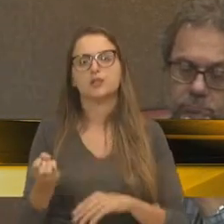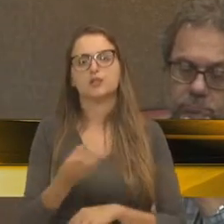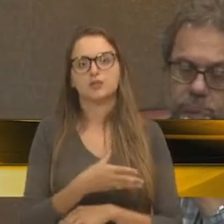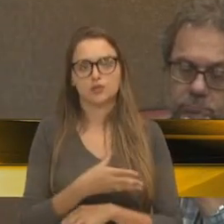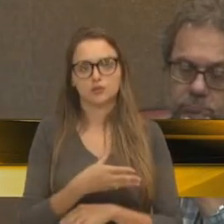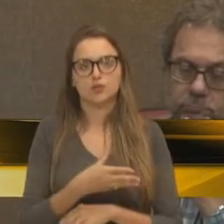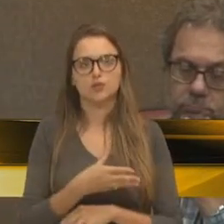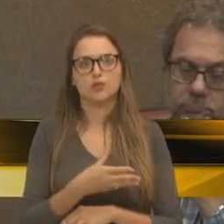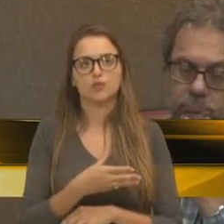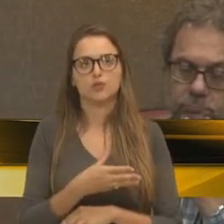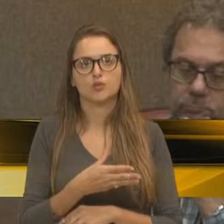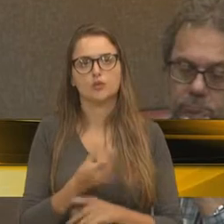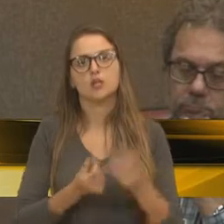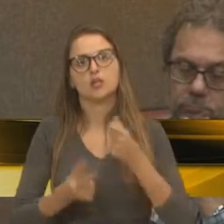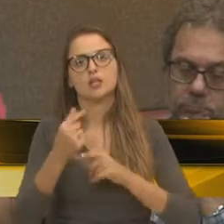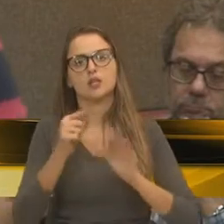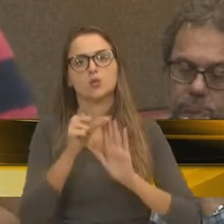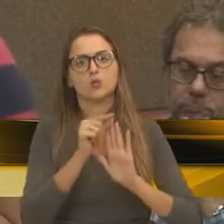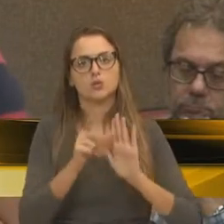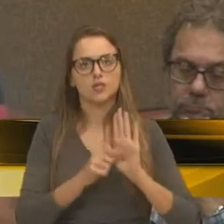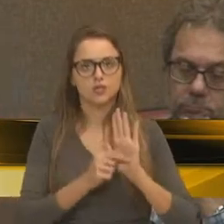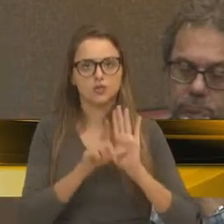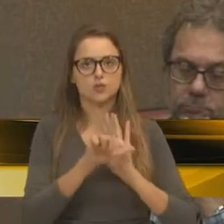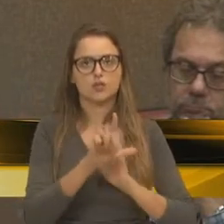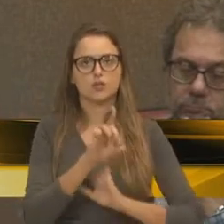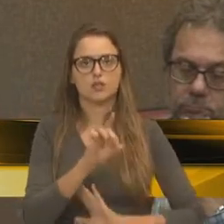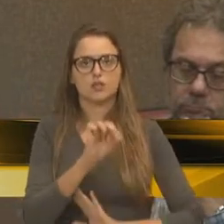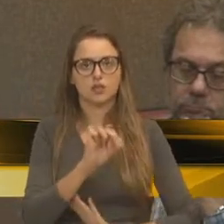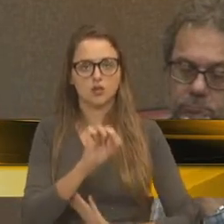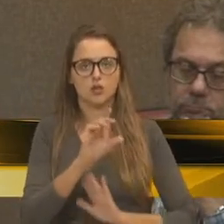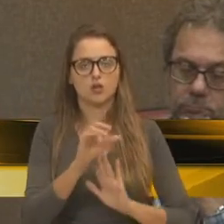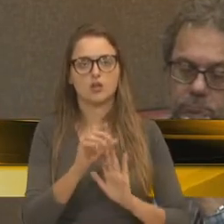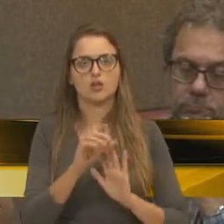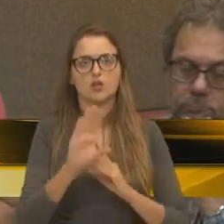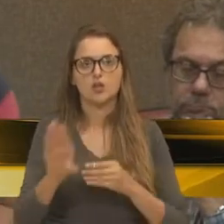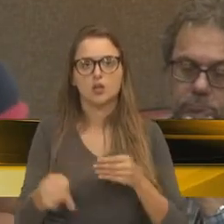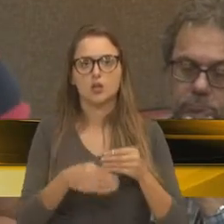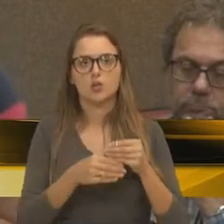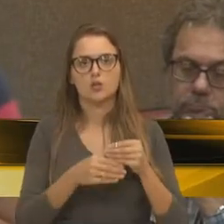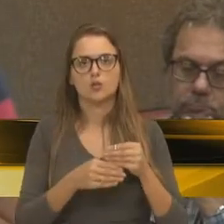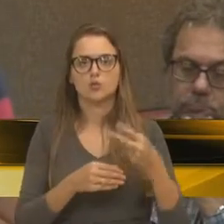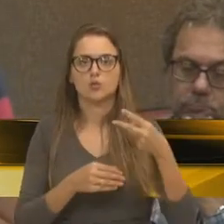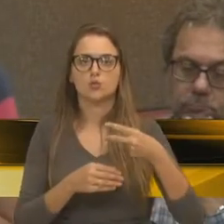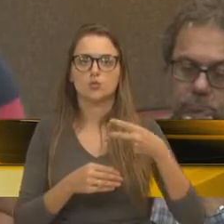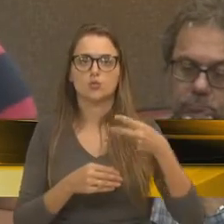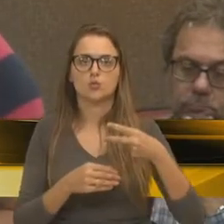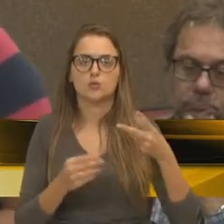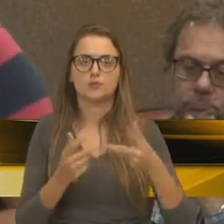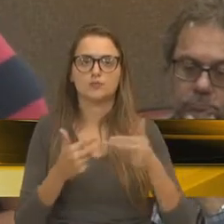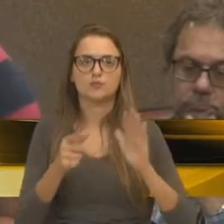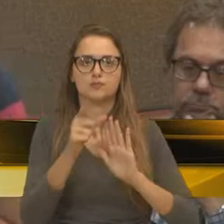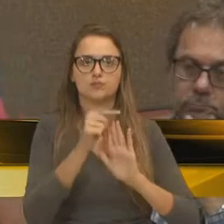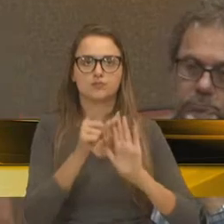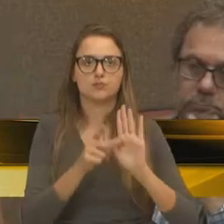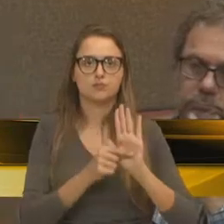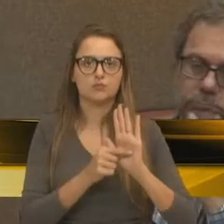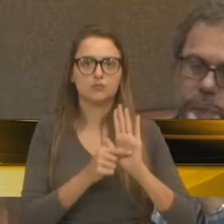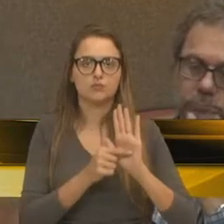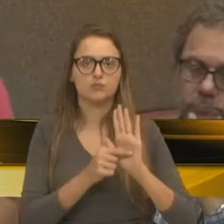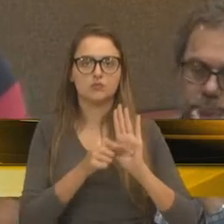em alguns artigos da ld o 2 duas situações o artigo